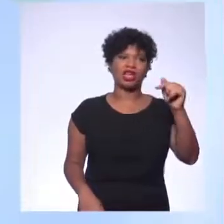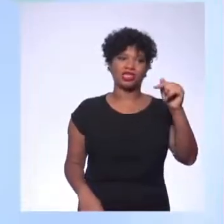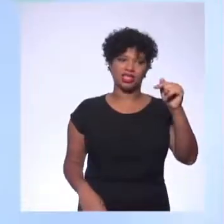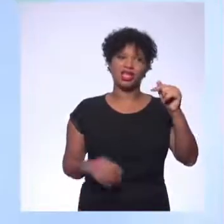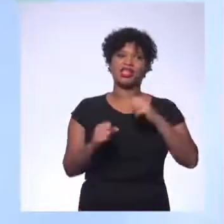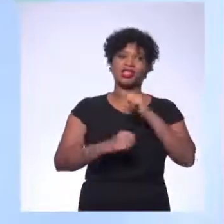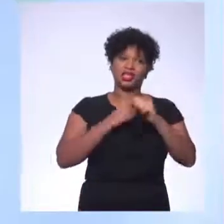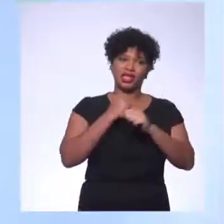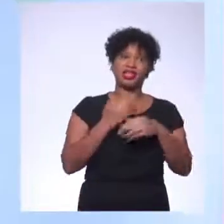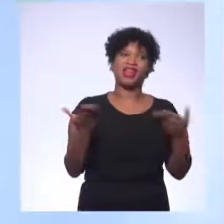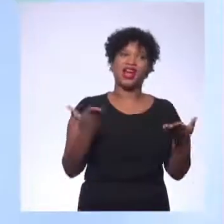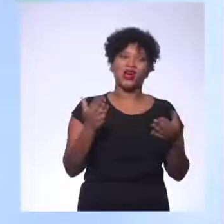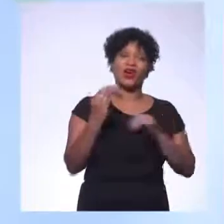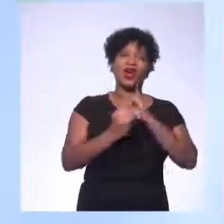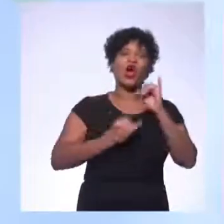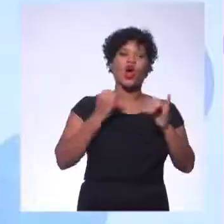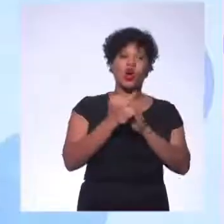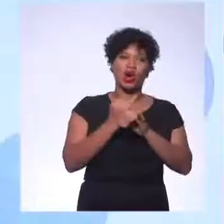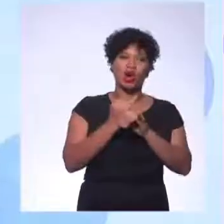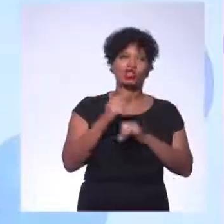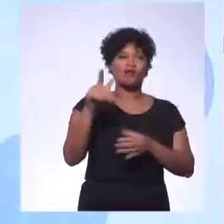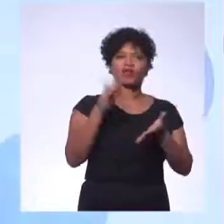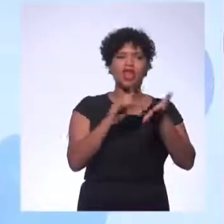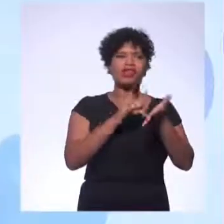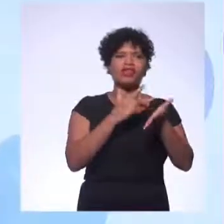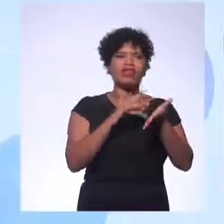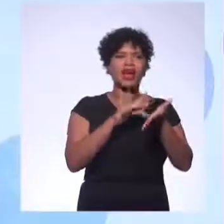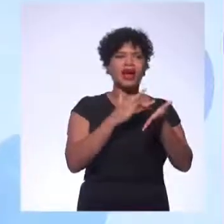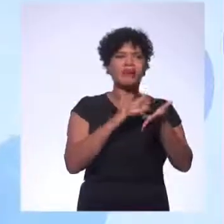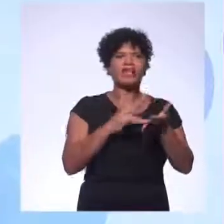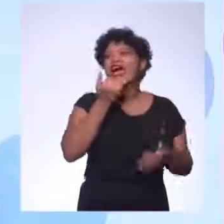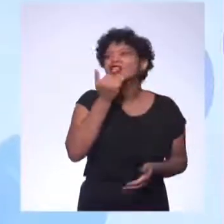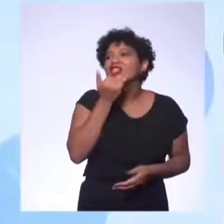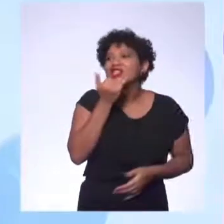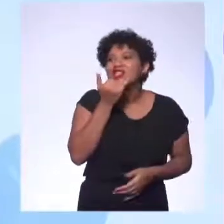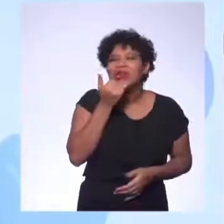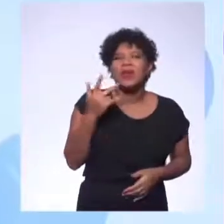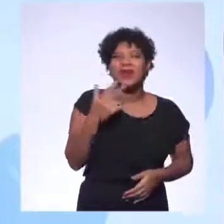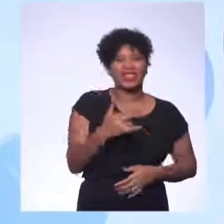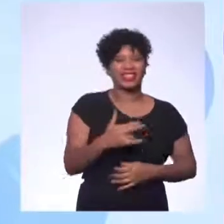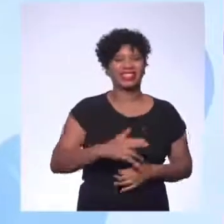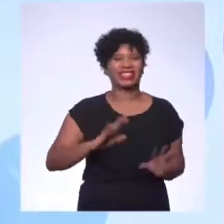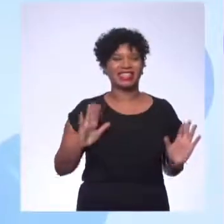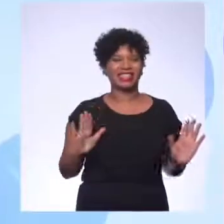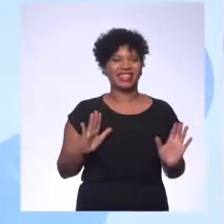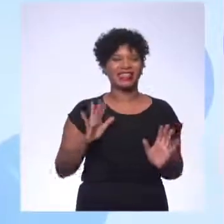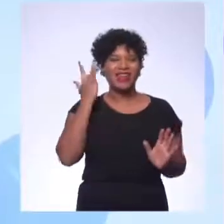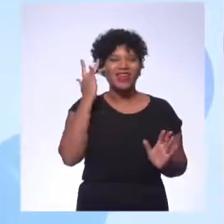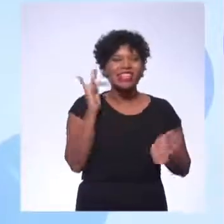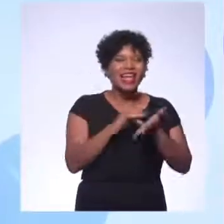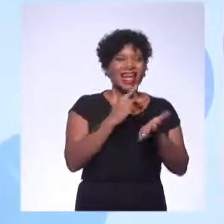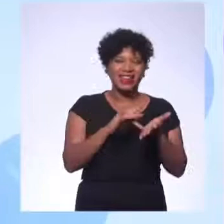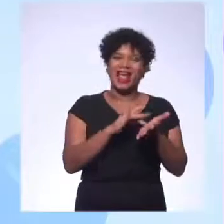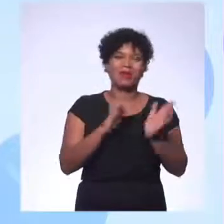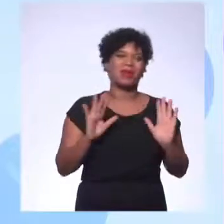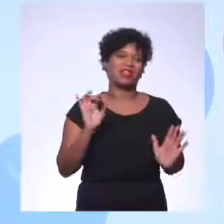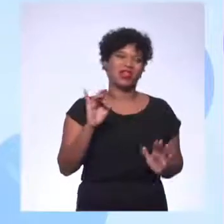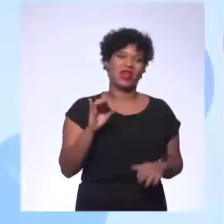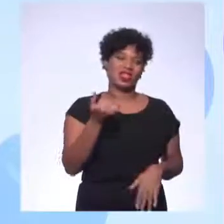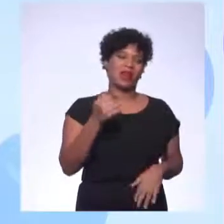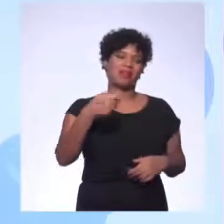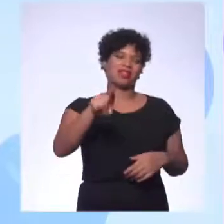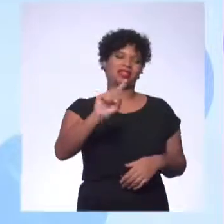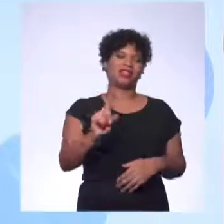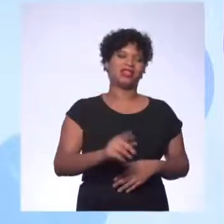Agora. Então, mas aí você compra o tablet e deixa com ele. Olha, eu já me intrometendo aqui. Fica quieto, professor. Vamos lá. Aí